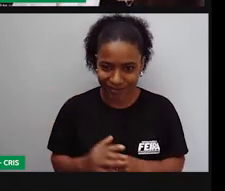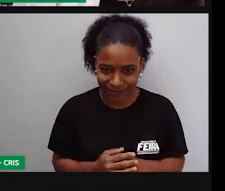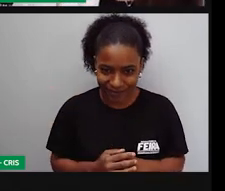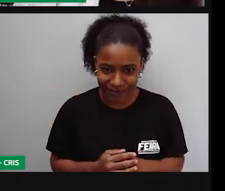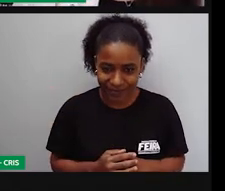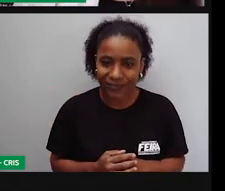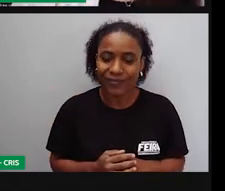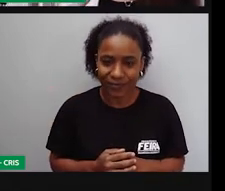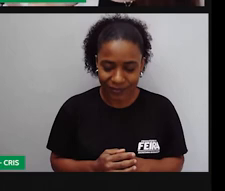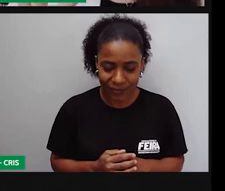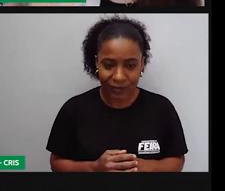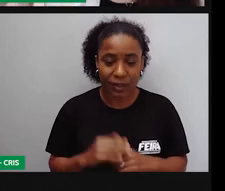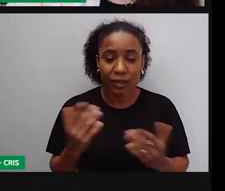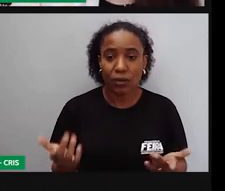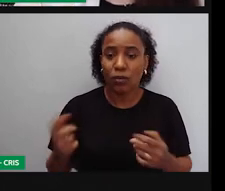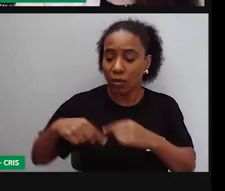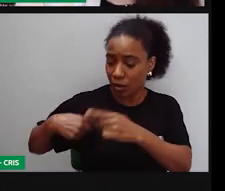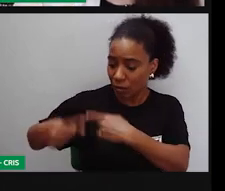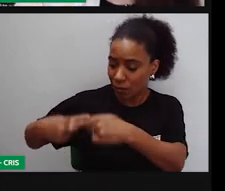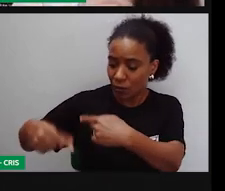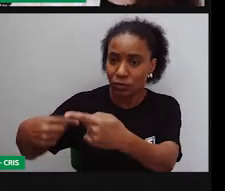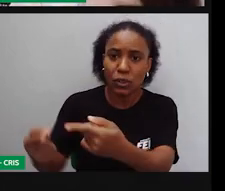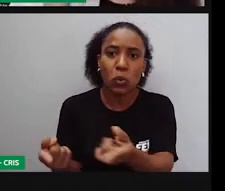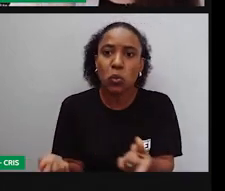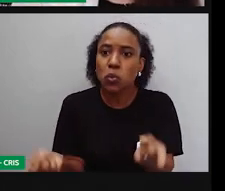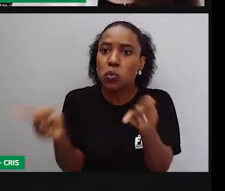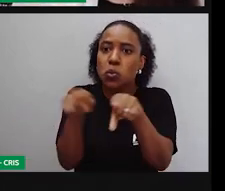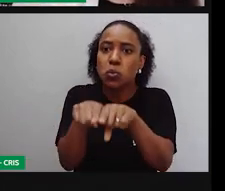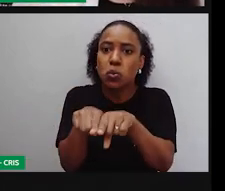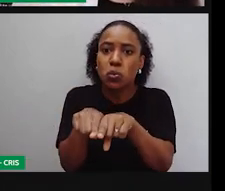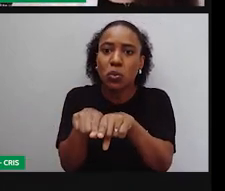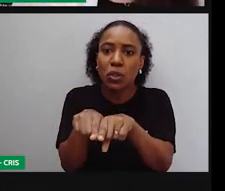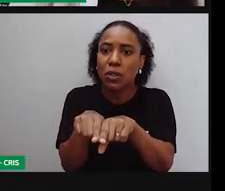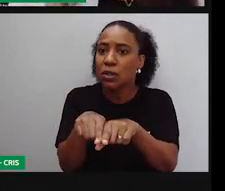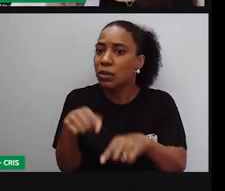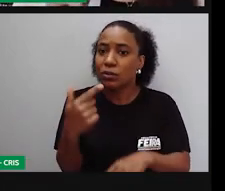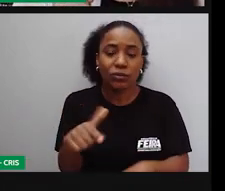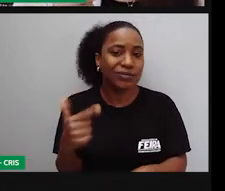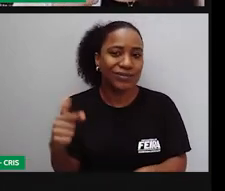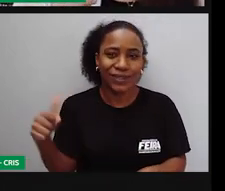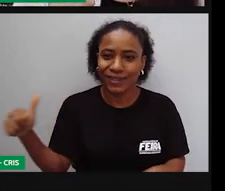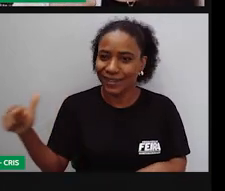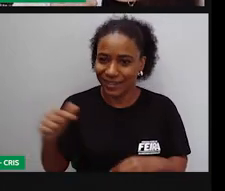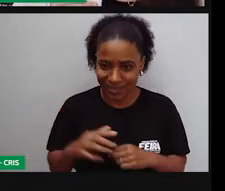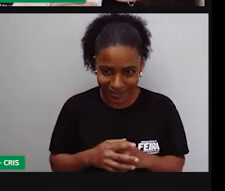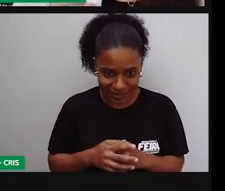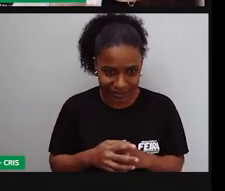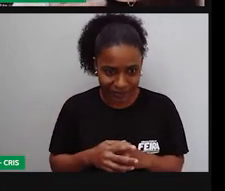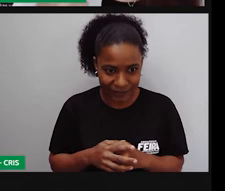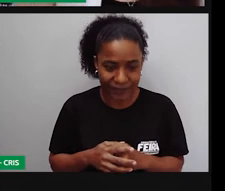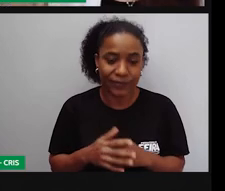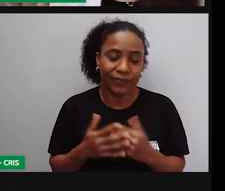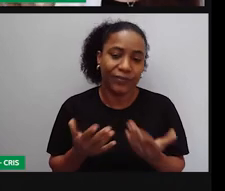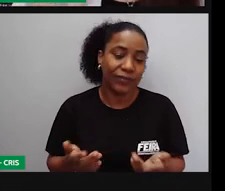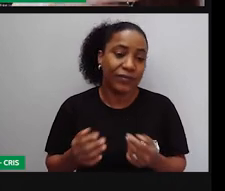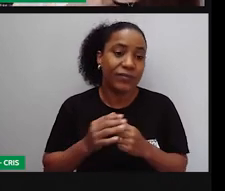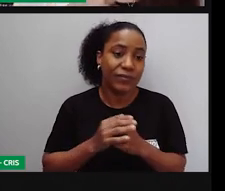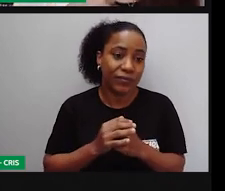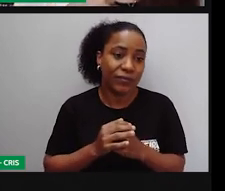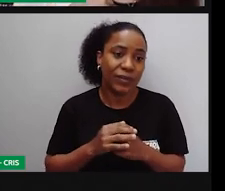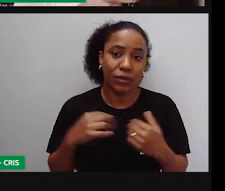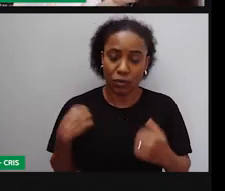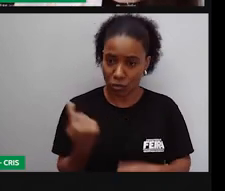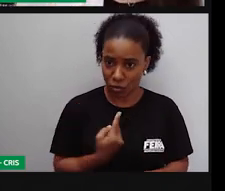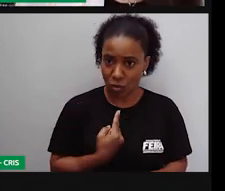né? Então, nesse tipo de reprodução não existe essa junção, como, por exemplo,